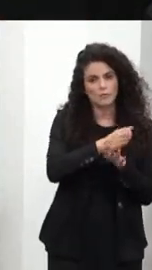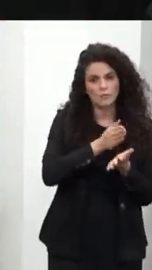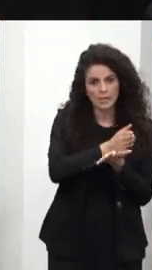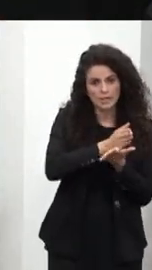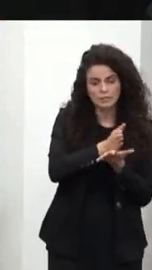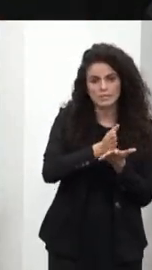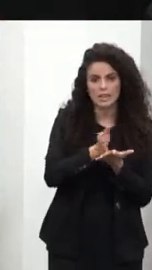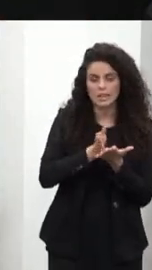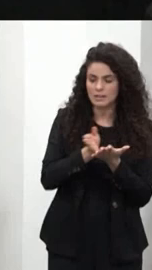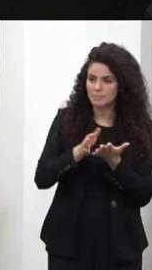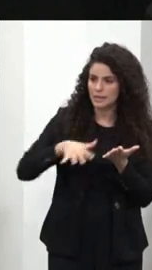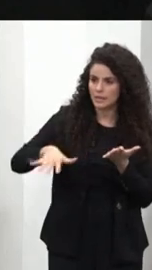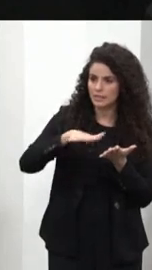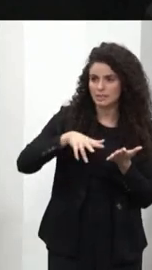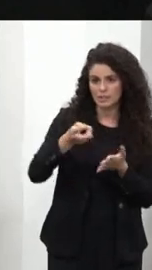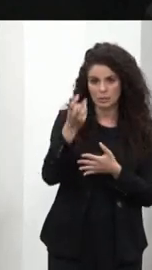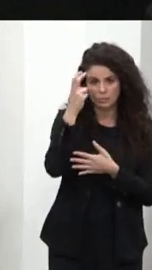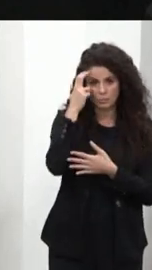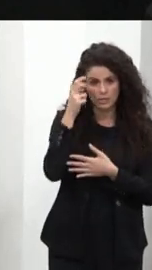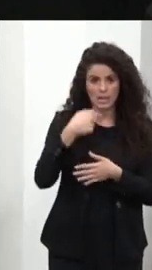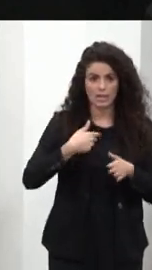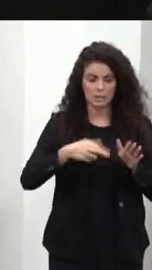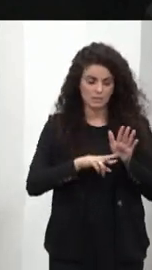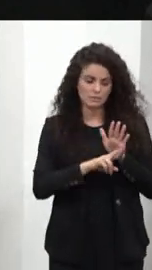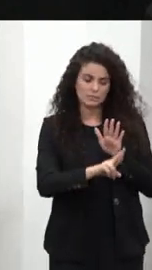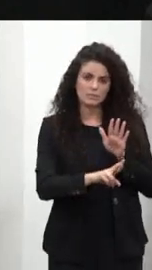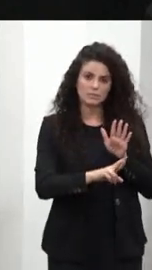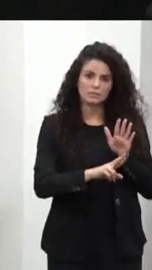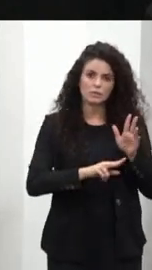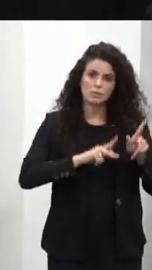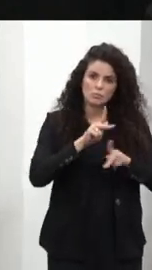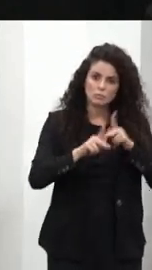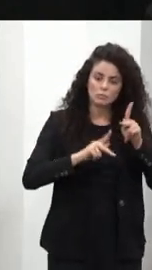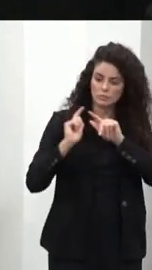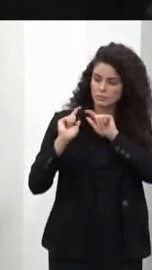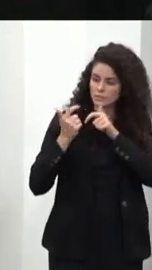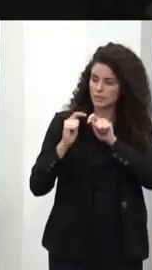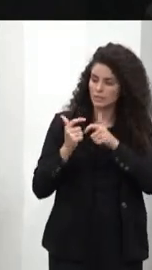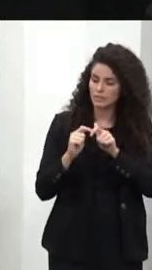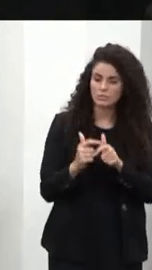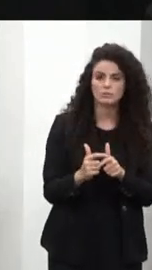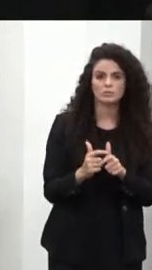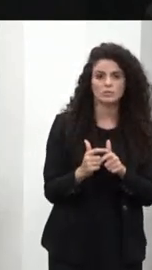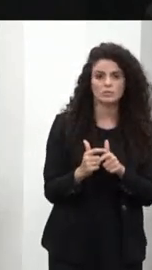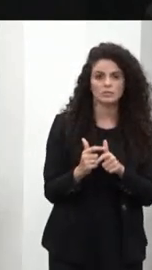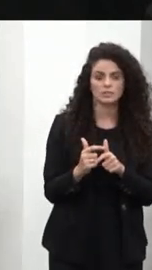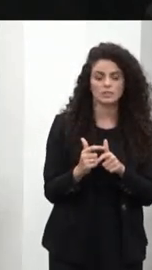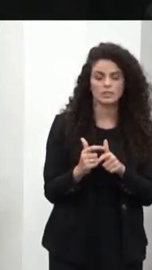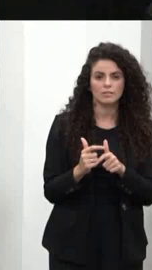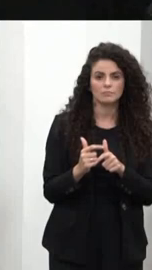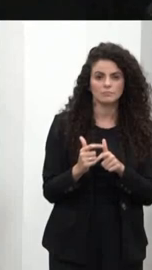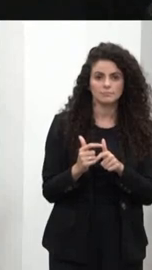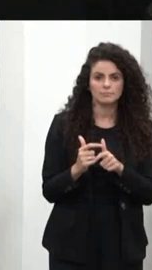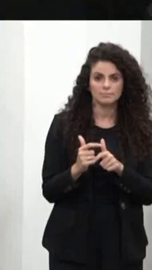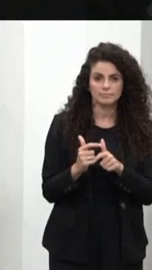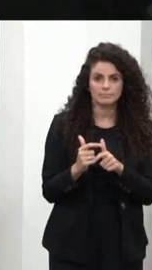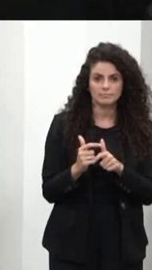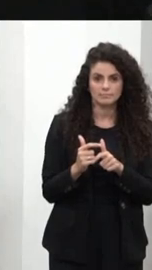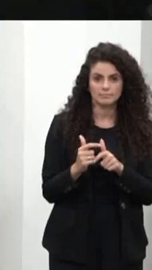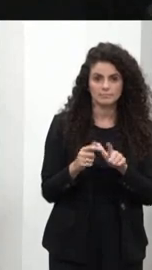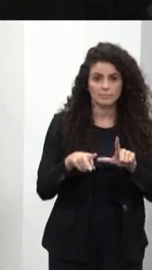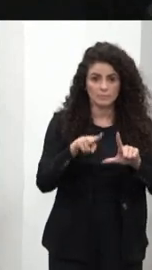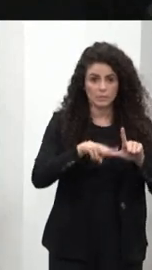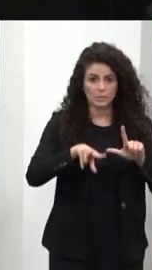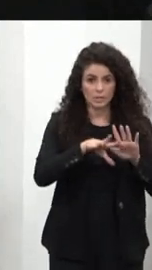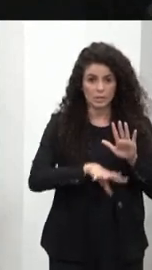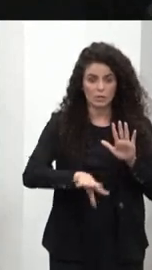eu quero dizer que eu sou um representante de um povo tradicional que tá um audiovisual